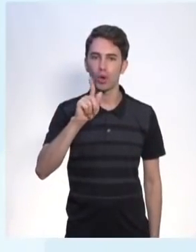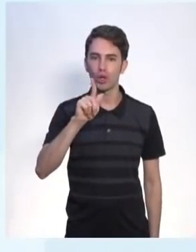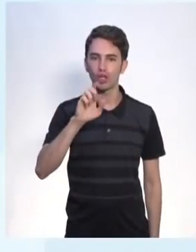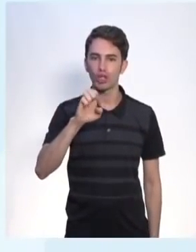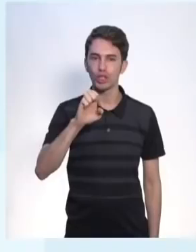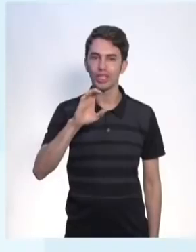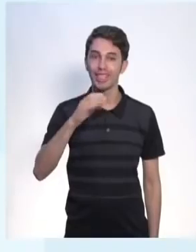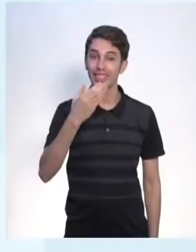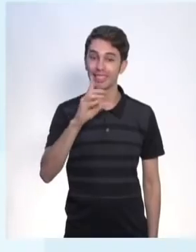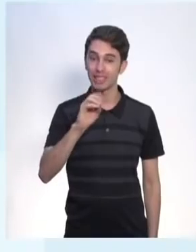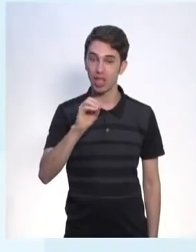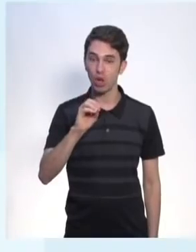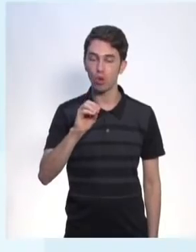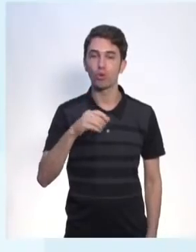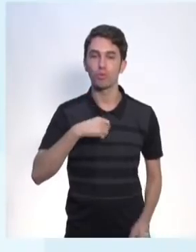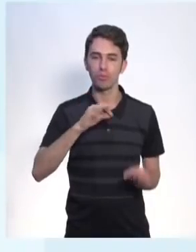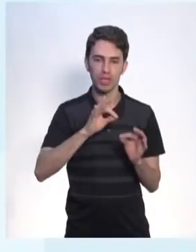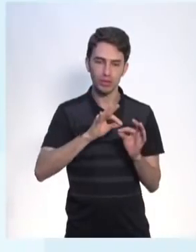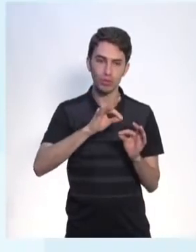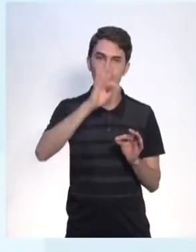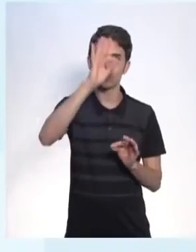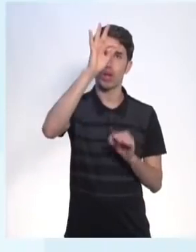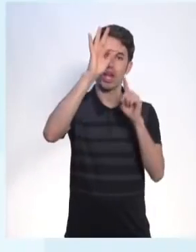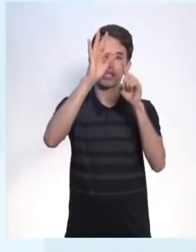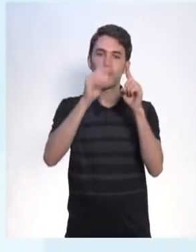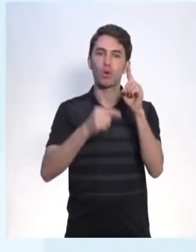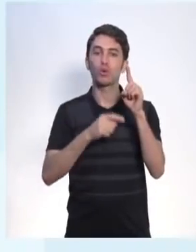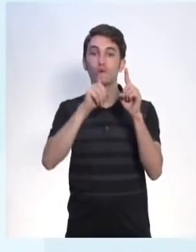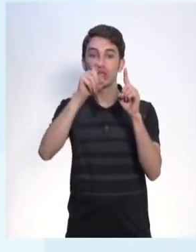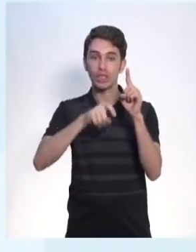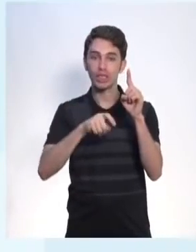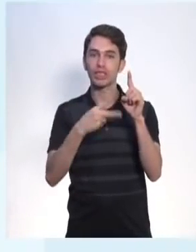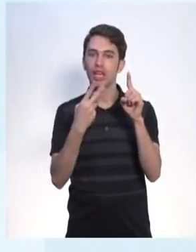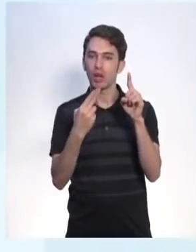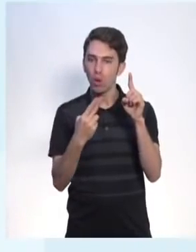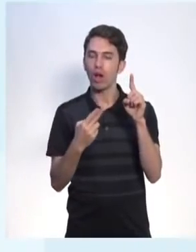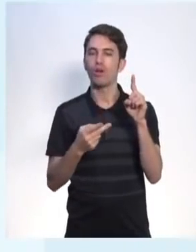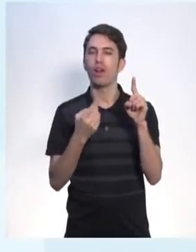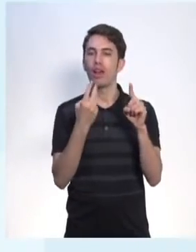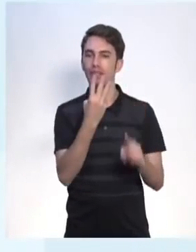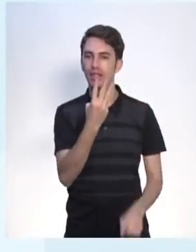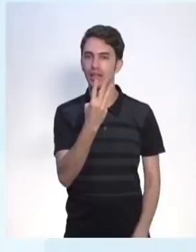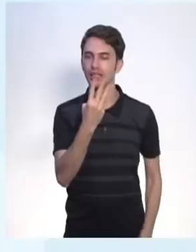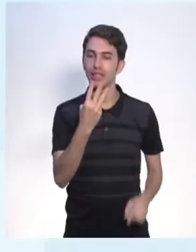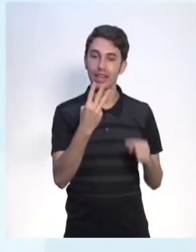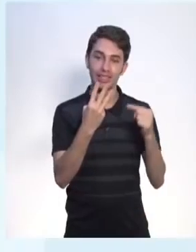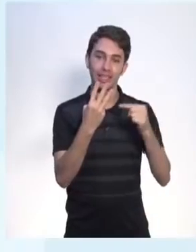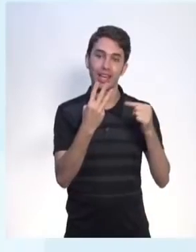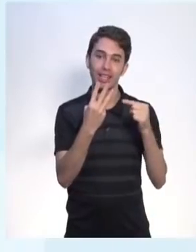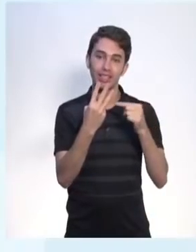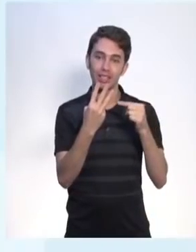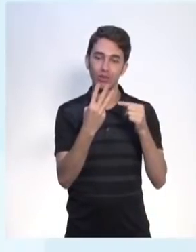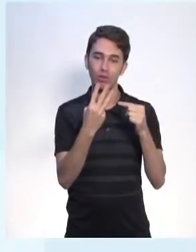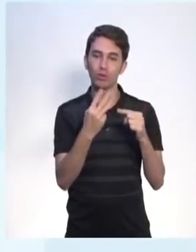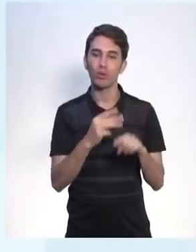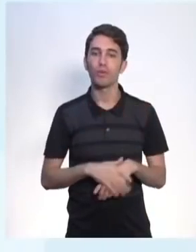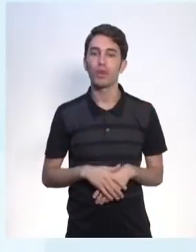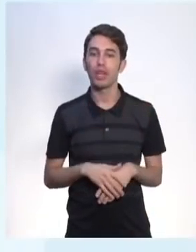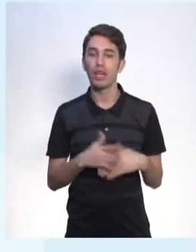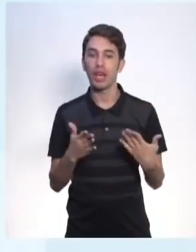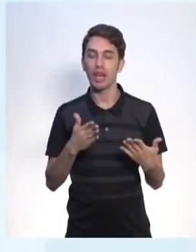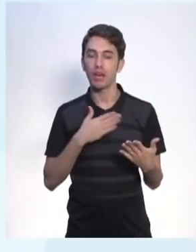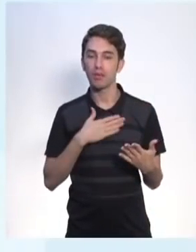eu vou identificar como o 3 negativo. Isso okay? mesmo, certinho. Beleza. E a minha projeção no